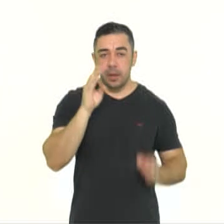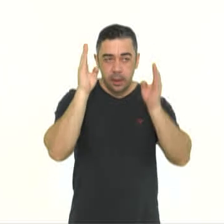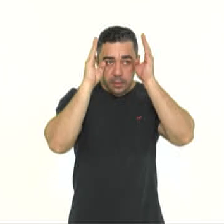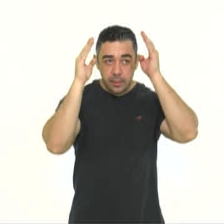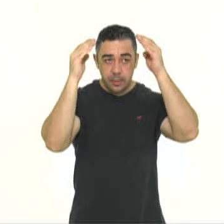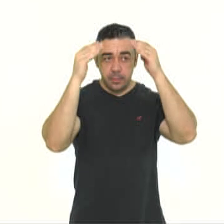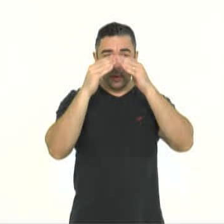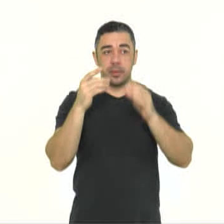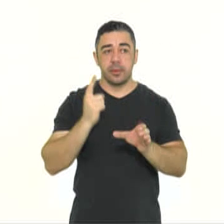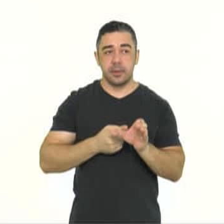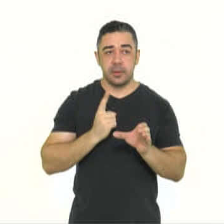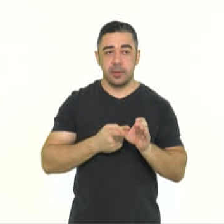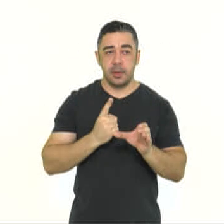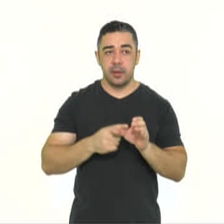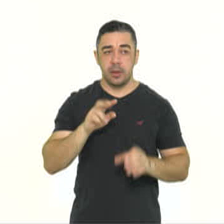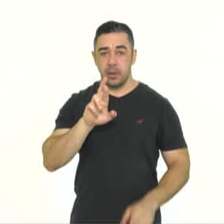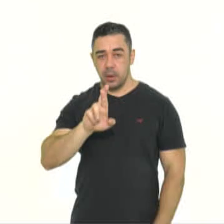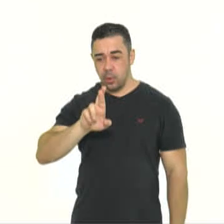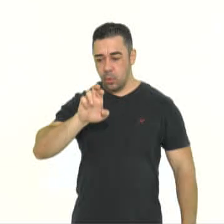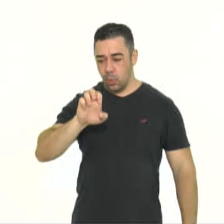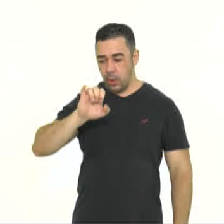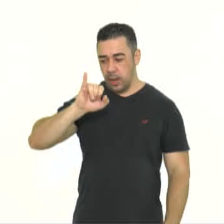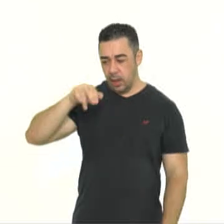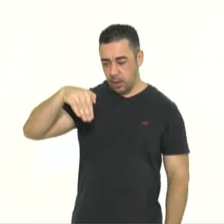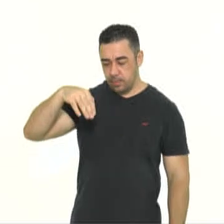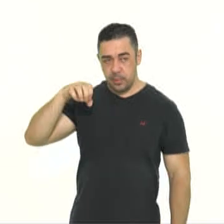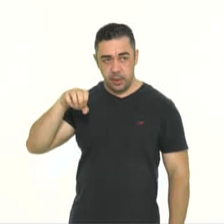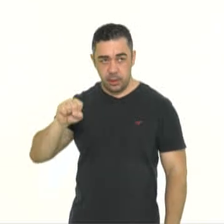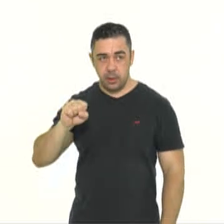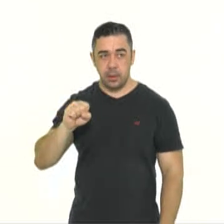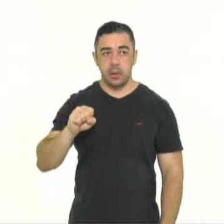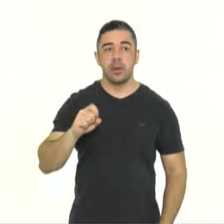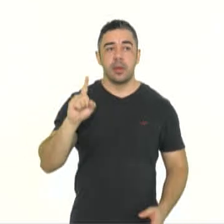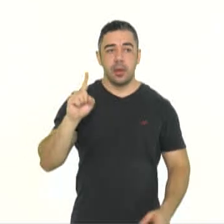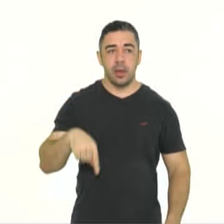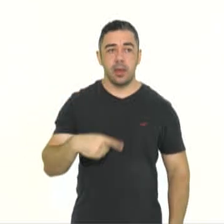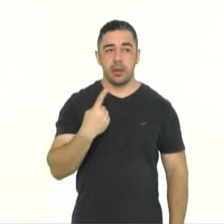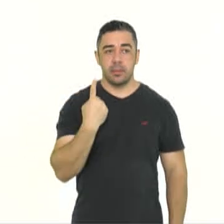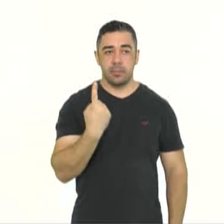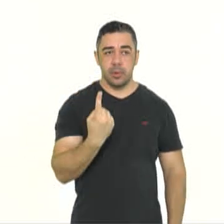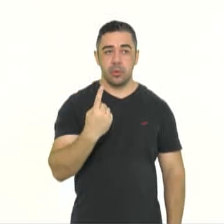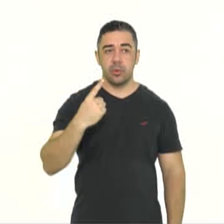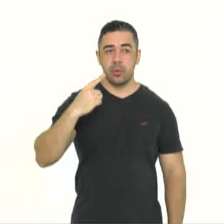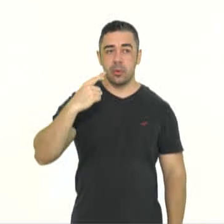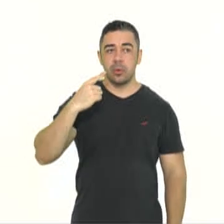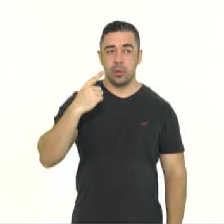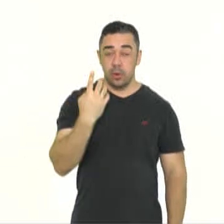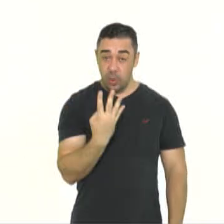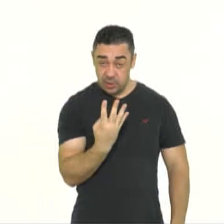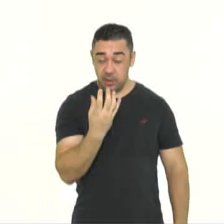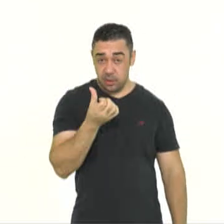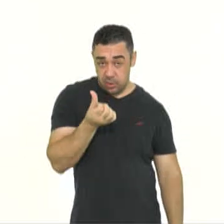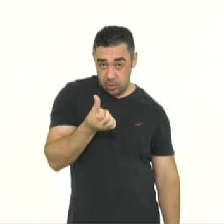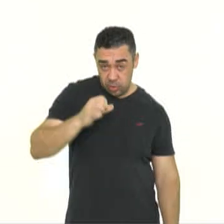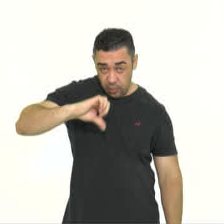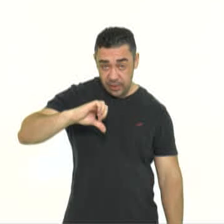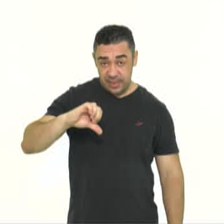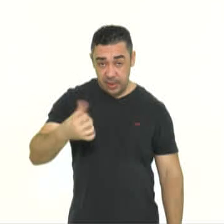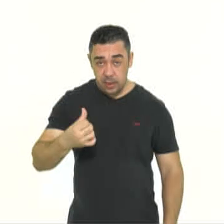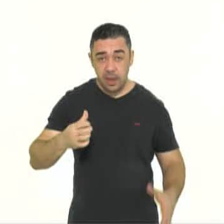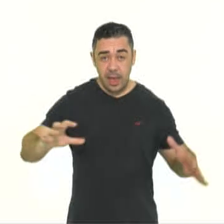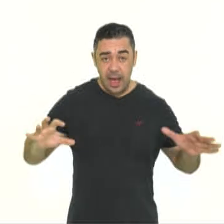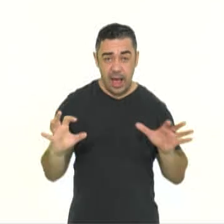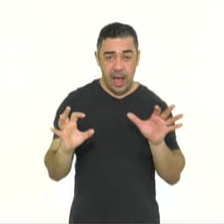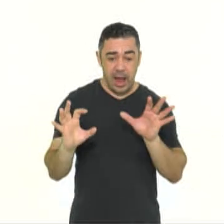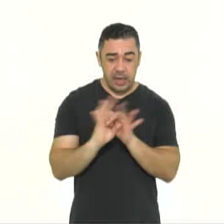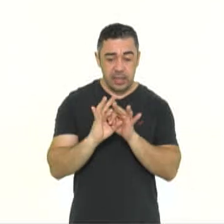de Reims, no Reino Franco, em 25 de dezembro de 496, ele batizou Clóvis, o rei dos francos, selando essa aliança do